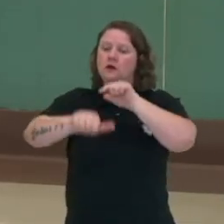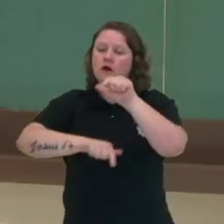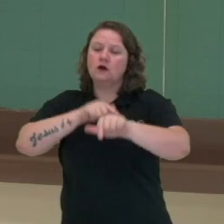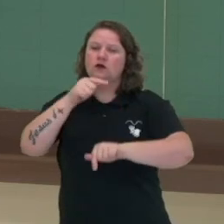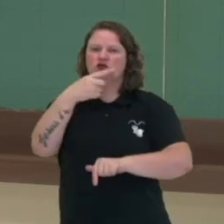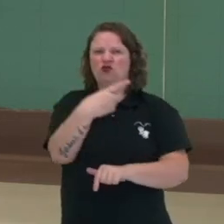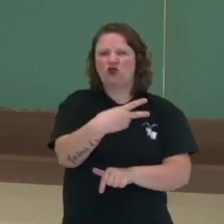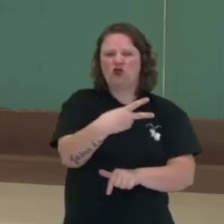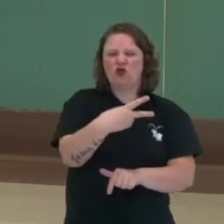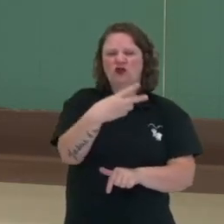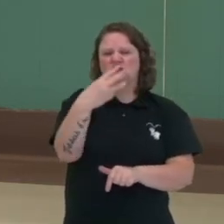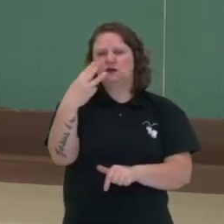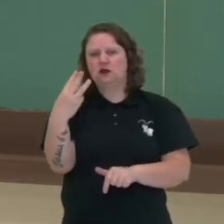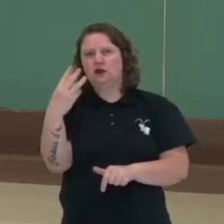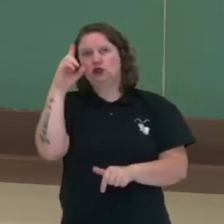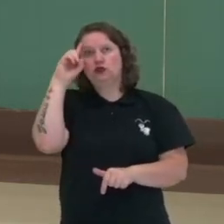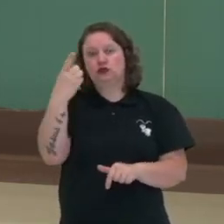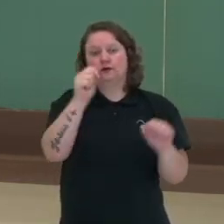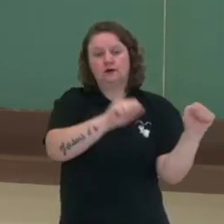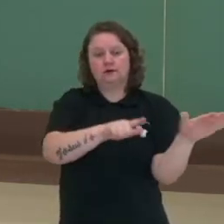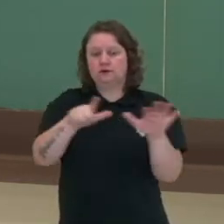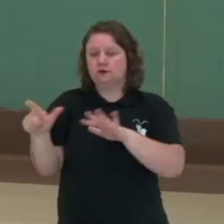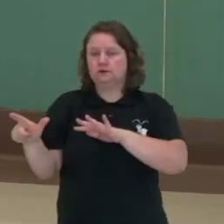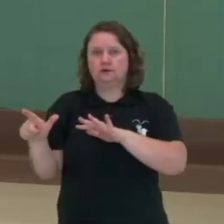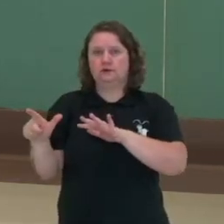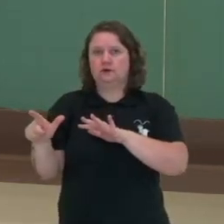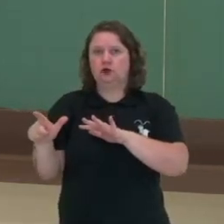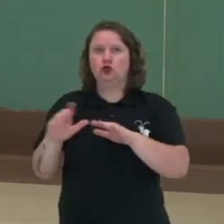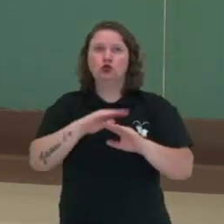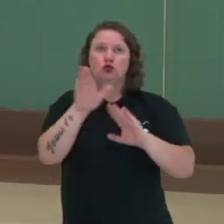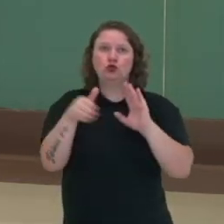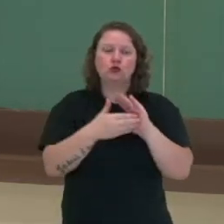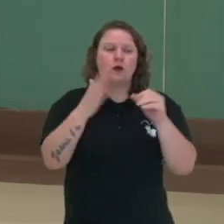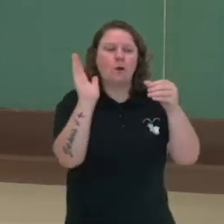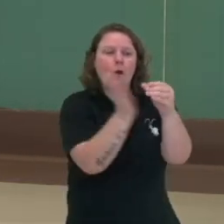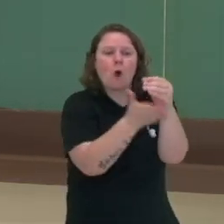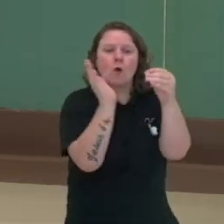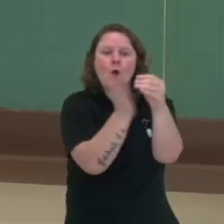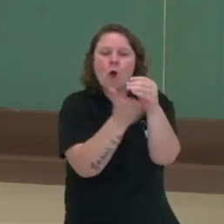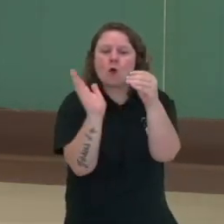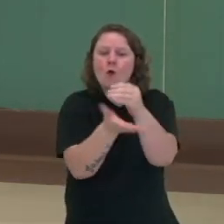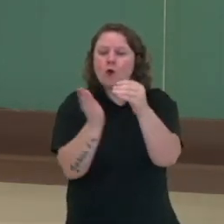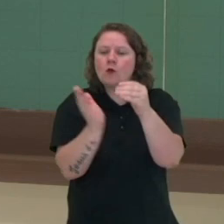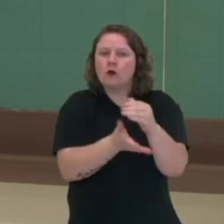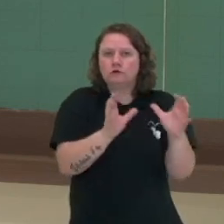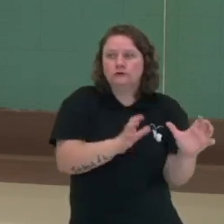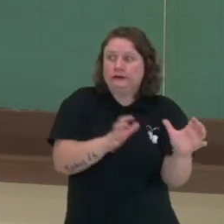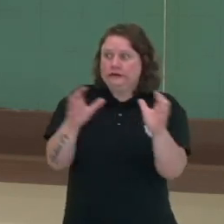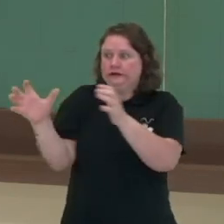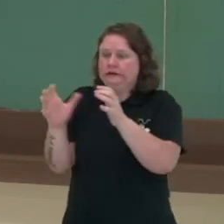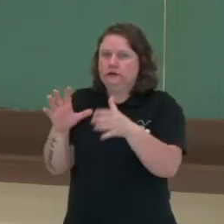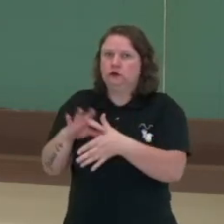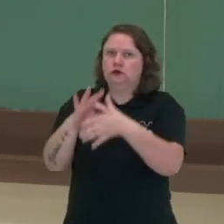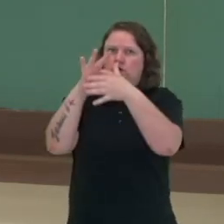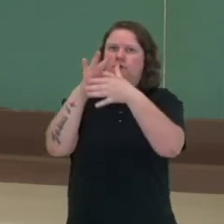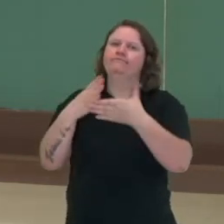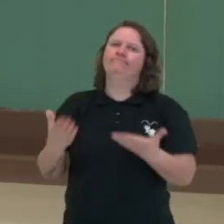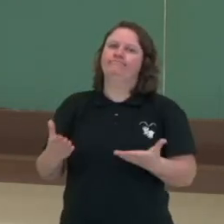3 dias, e tudo que era produzido naqueles dias era exclusivo do senhor feudal. Os